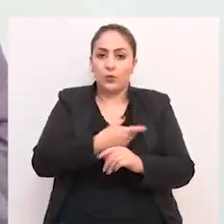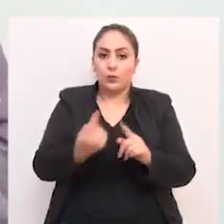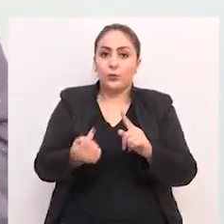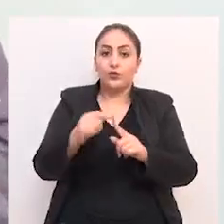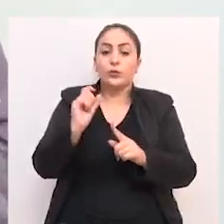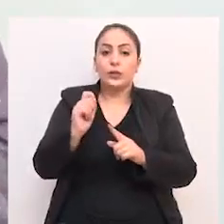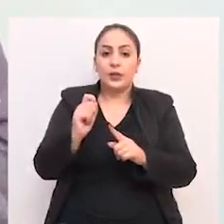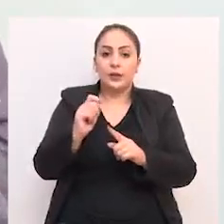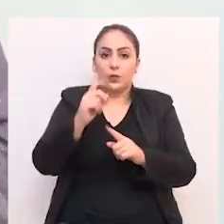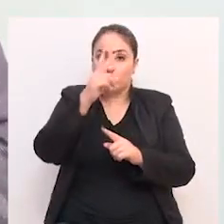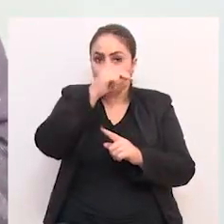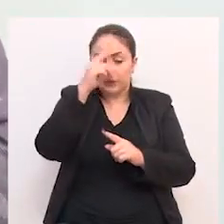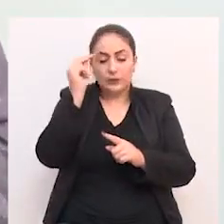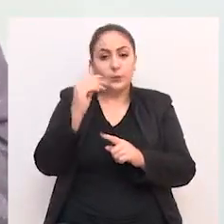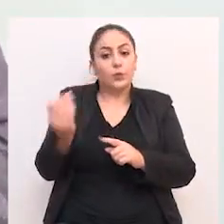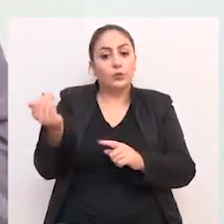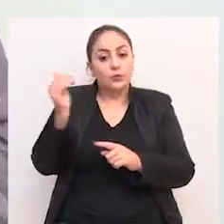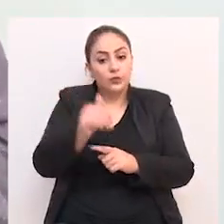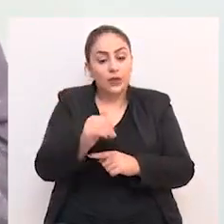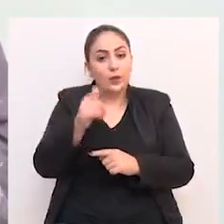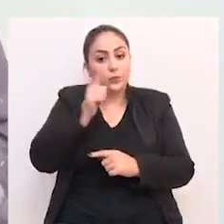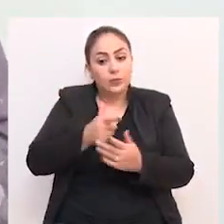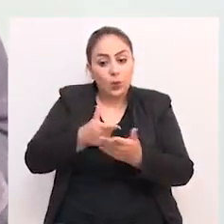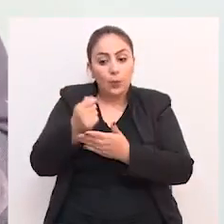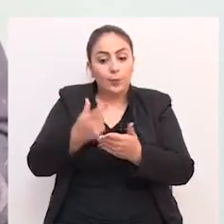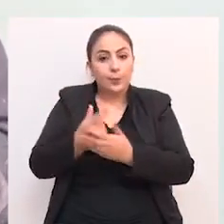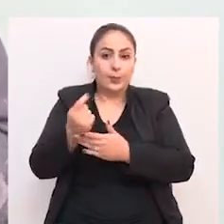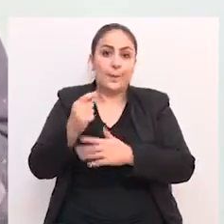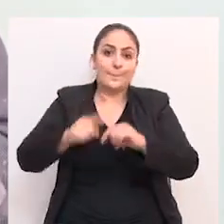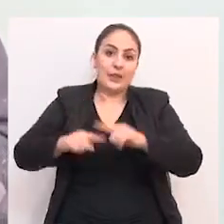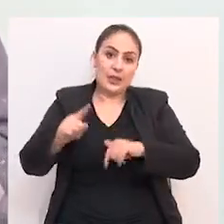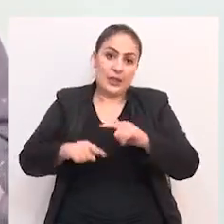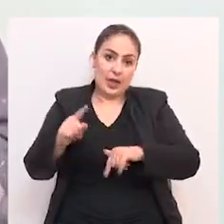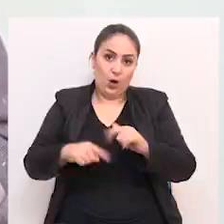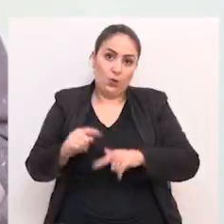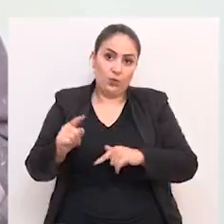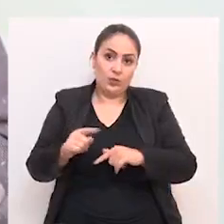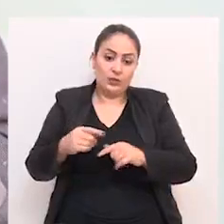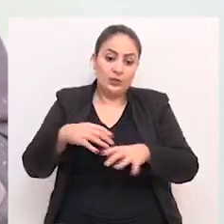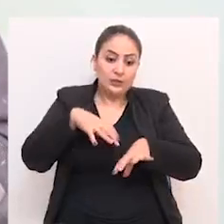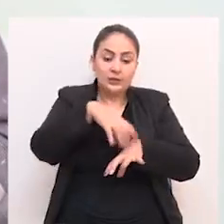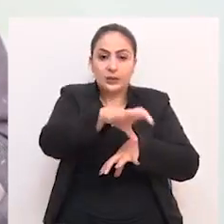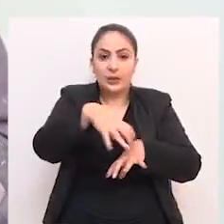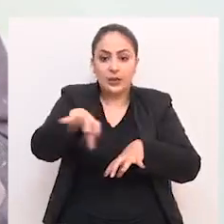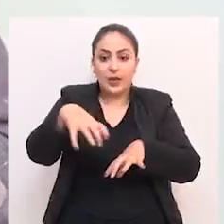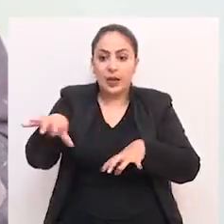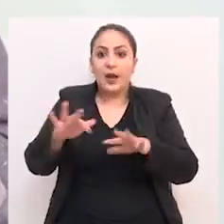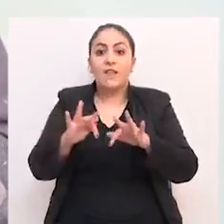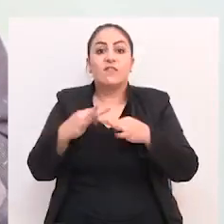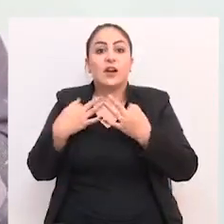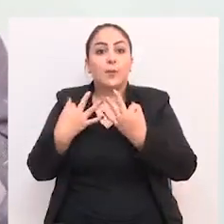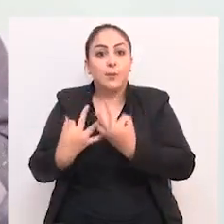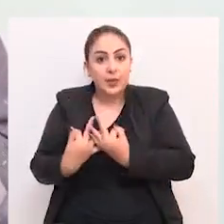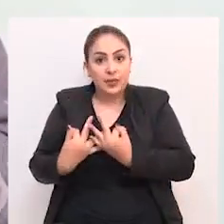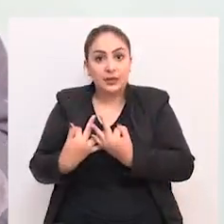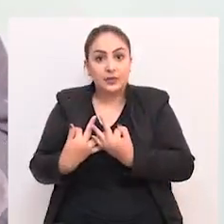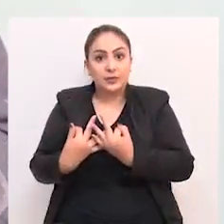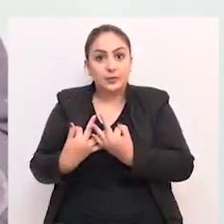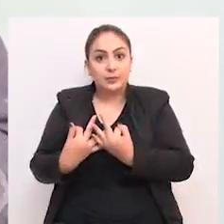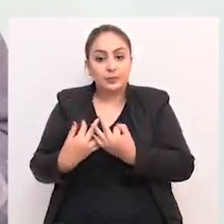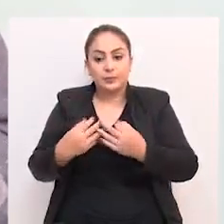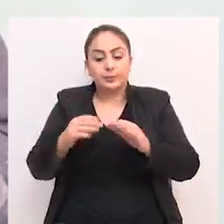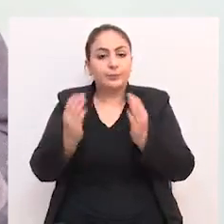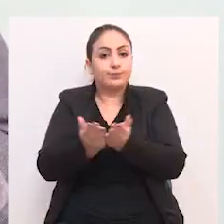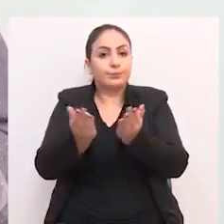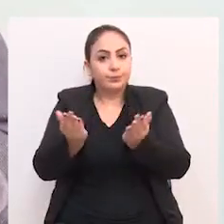é que o poder público venha a comprar, adquirir esse material e que seja distribuído a famílias